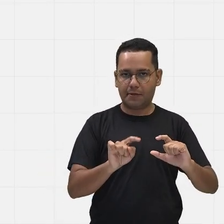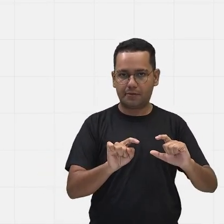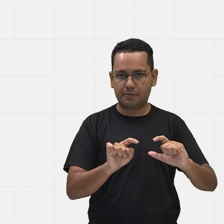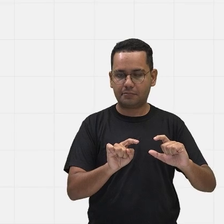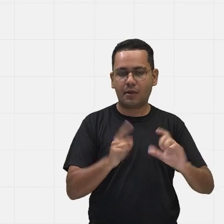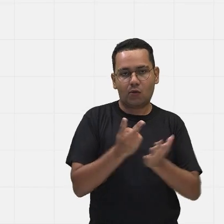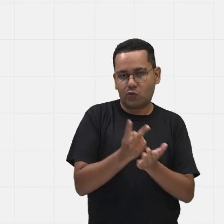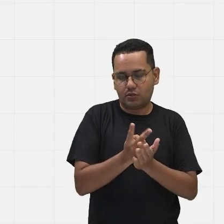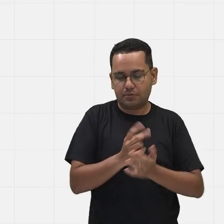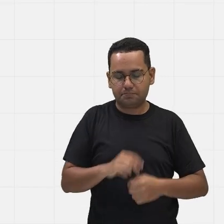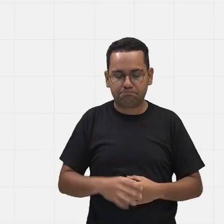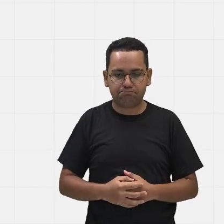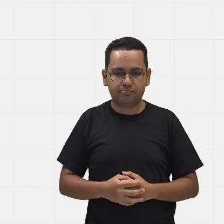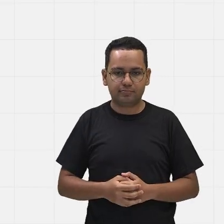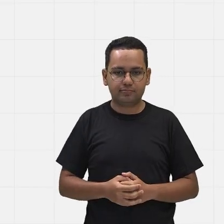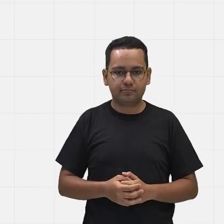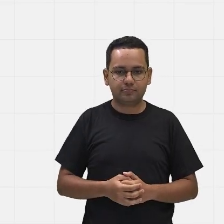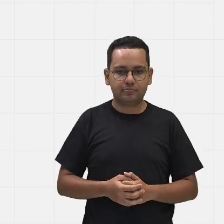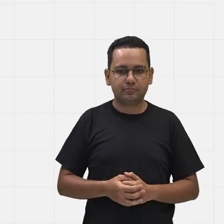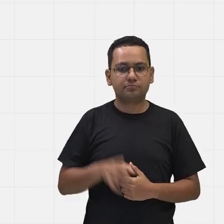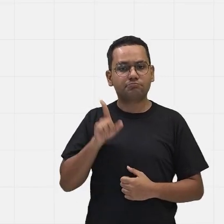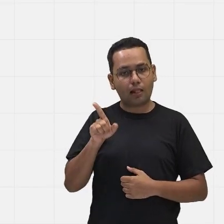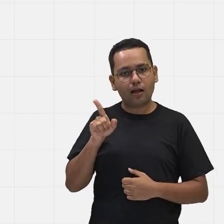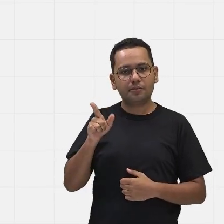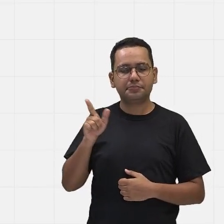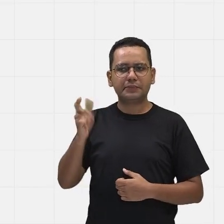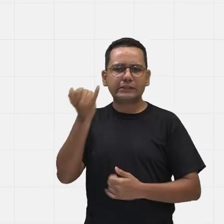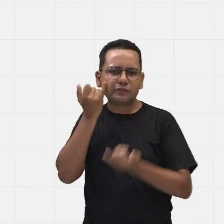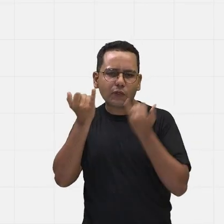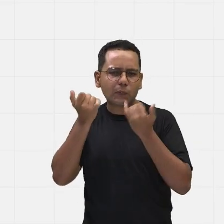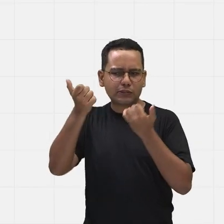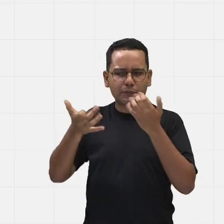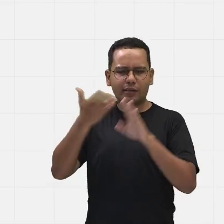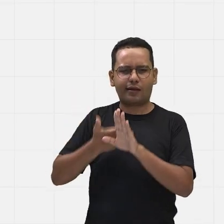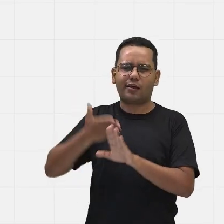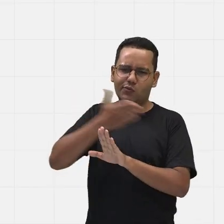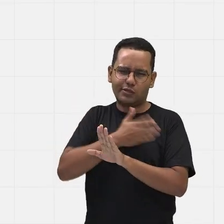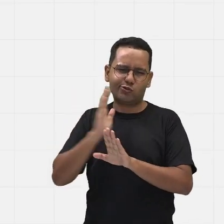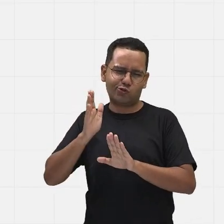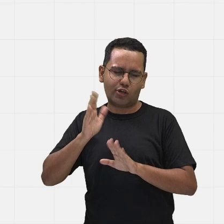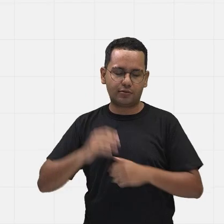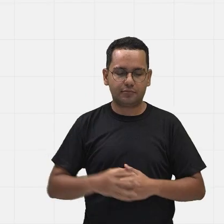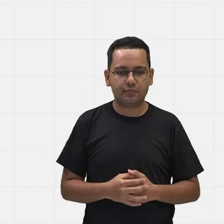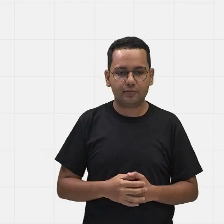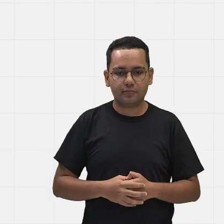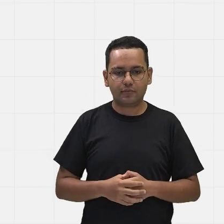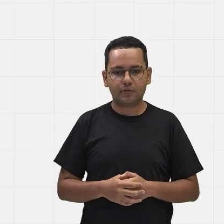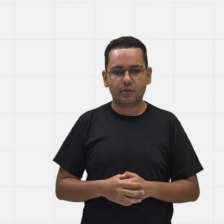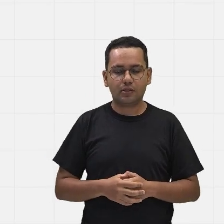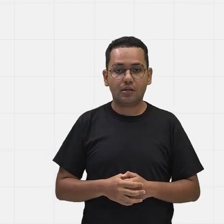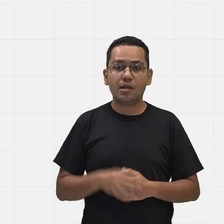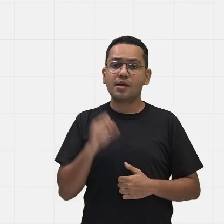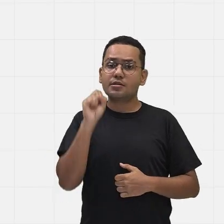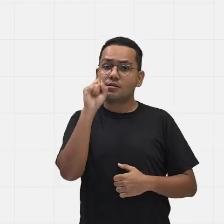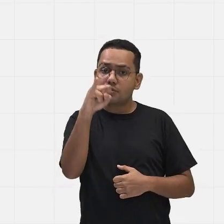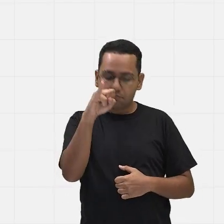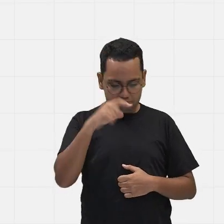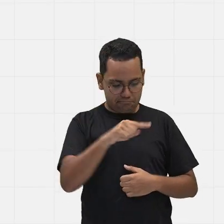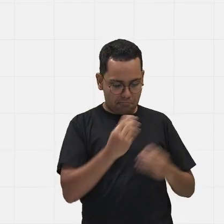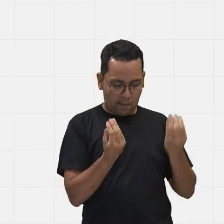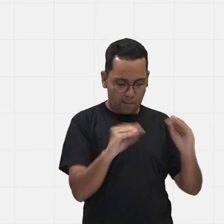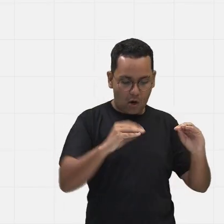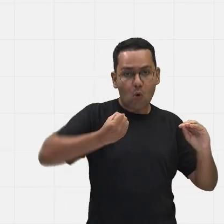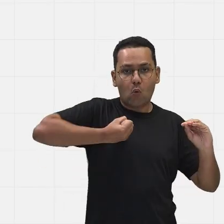Aí aquela mesma informação de anteriormente, no campo servidor, caso não esteja preenchido, você deve colocar essa informação